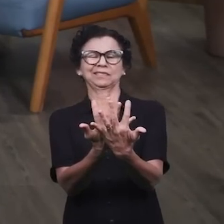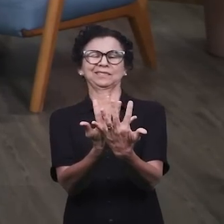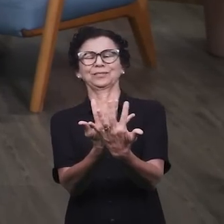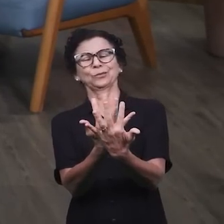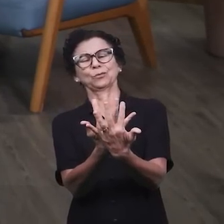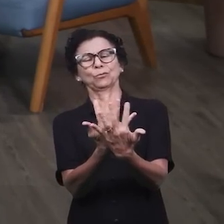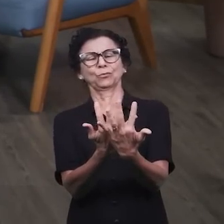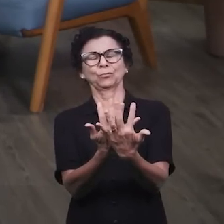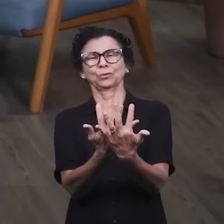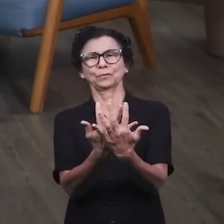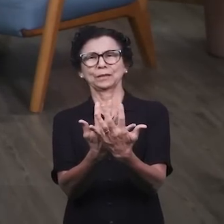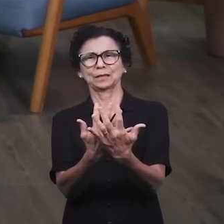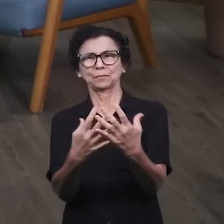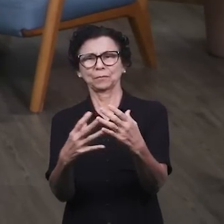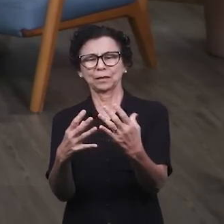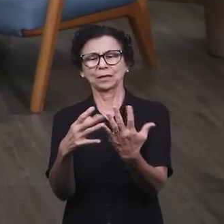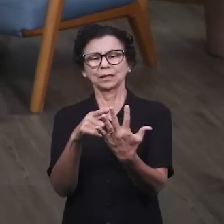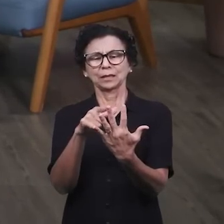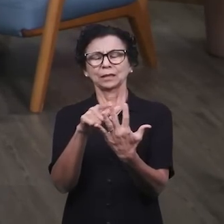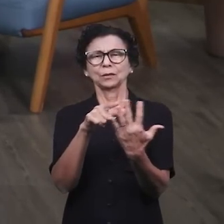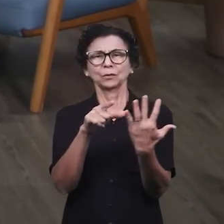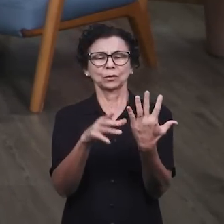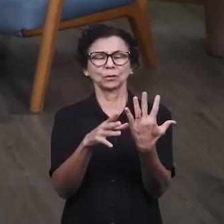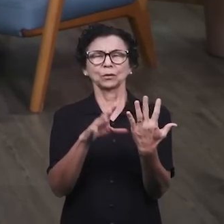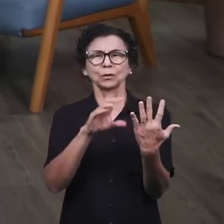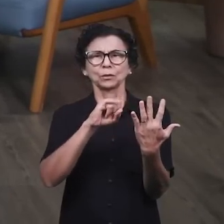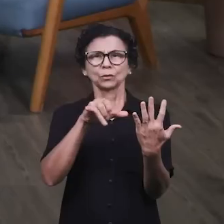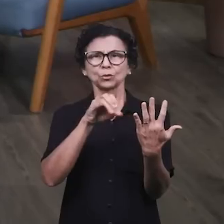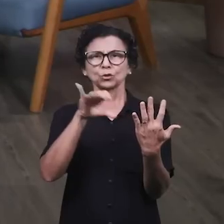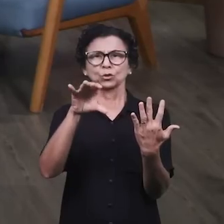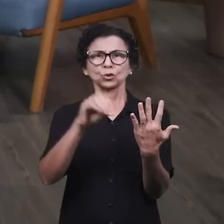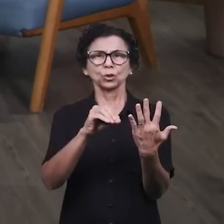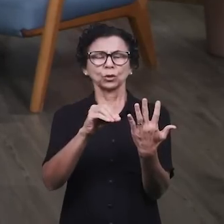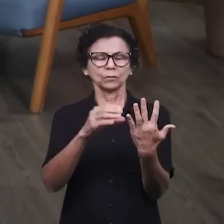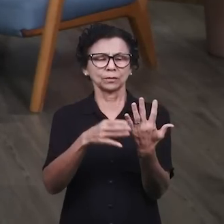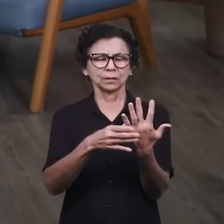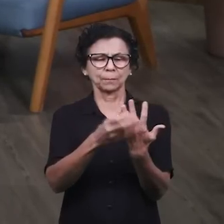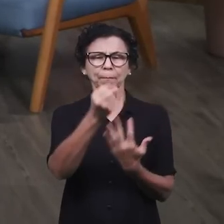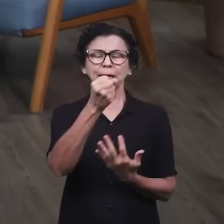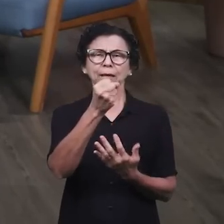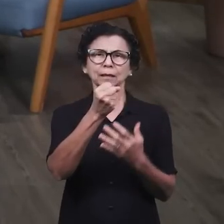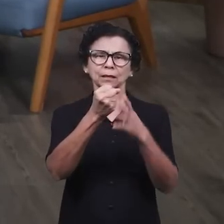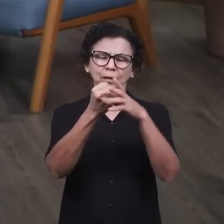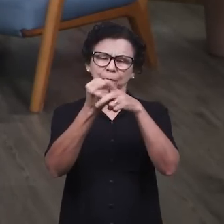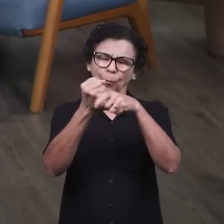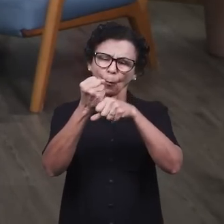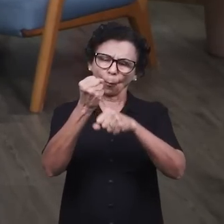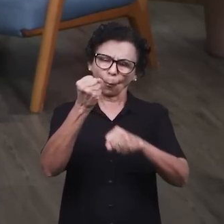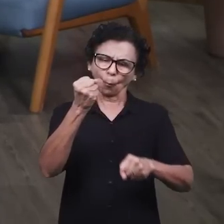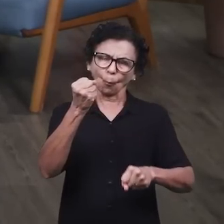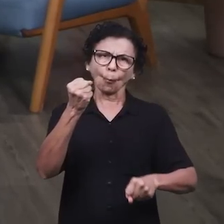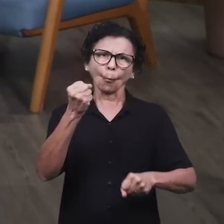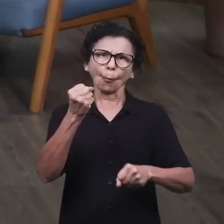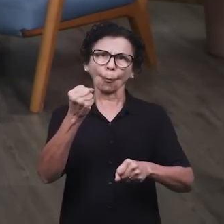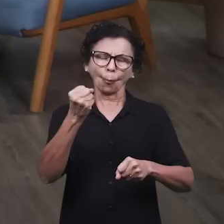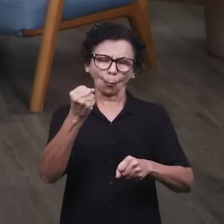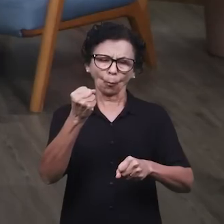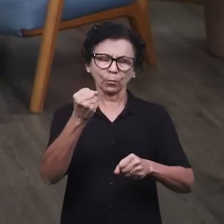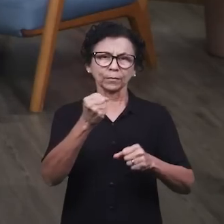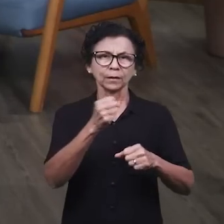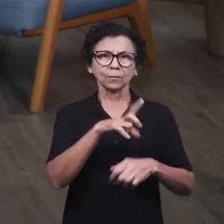duas plantas, podemos dizer assim, muito parecidas. É verdade. Elas crescem, elas têm um aspecto